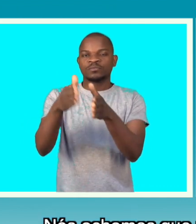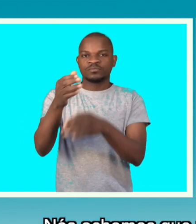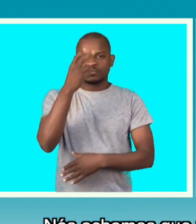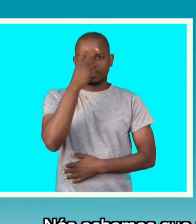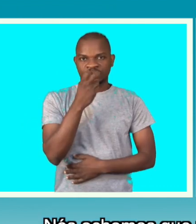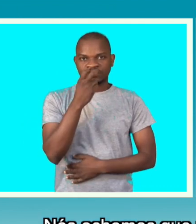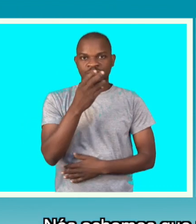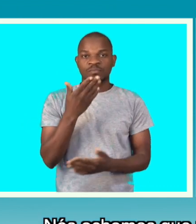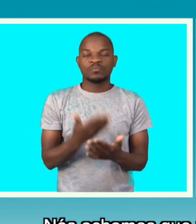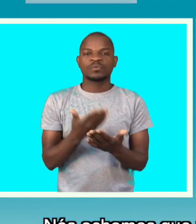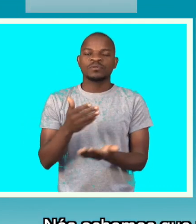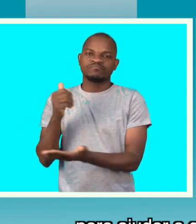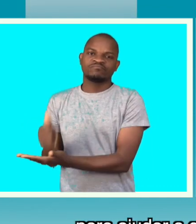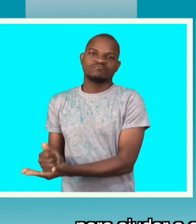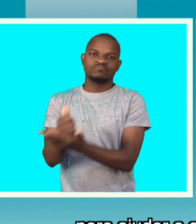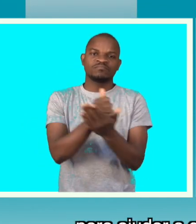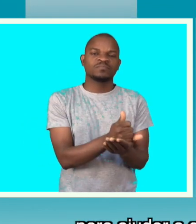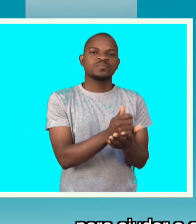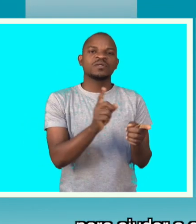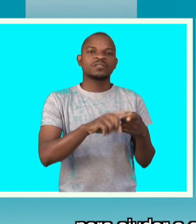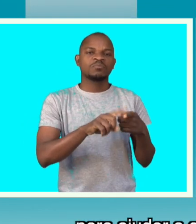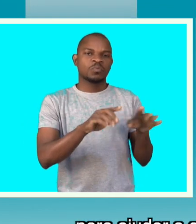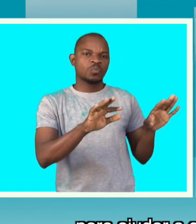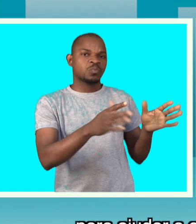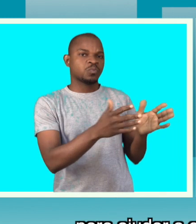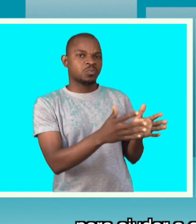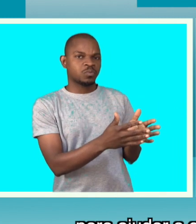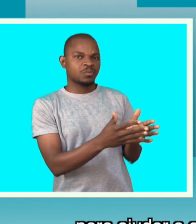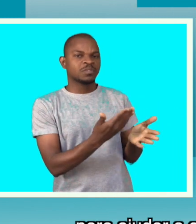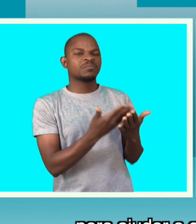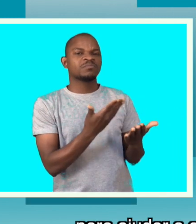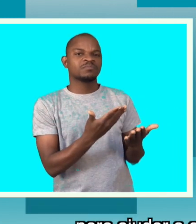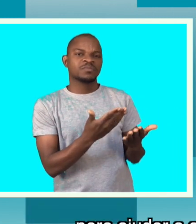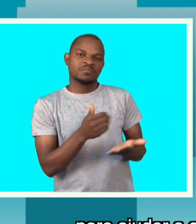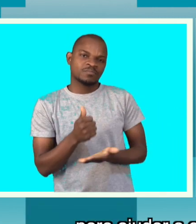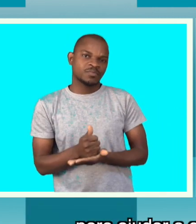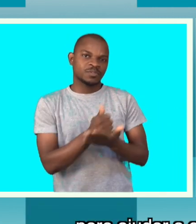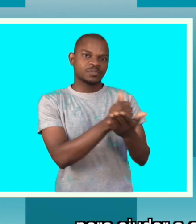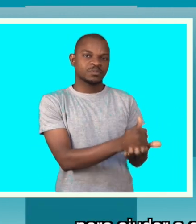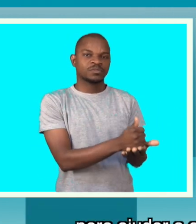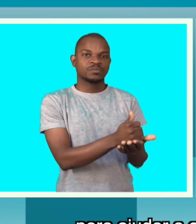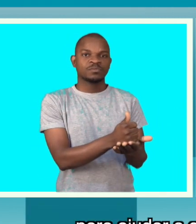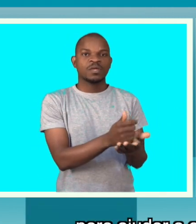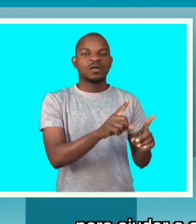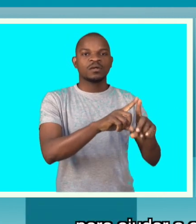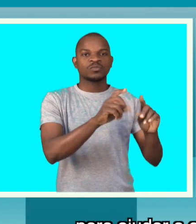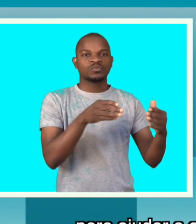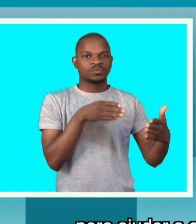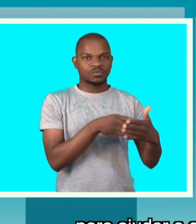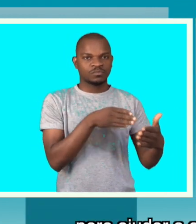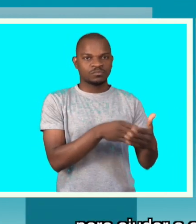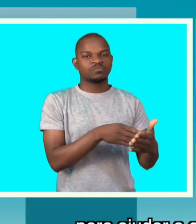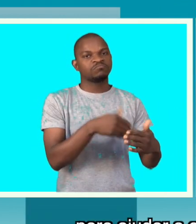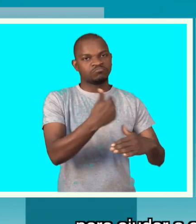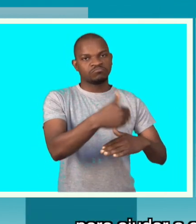deficiência visual para poder ajudar, minimizar, criar as mínimas condições naquilo